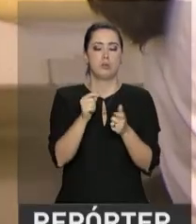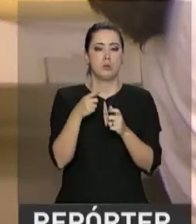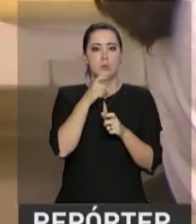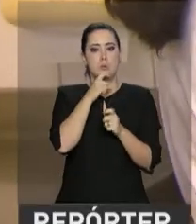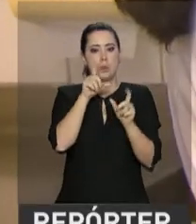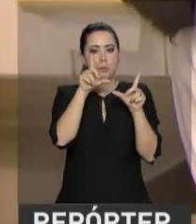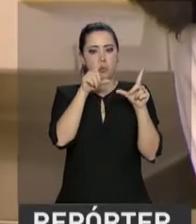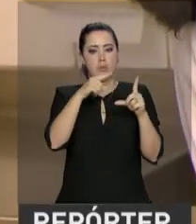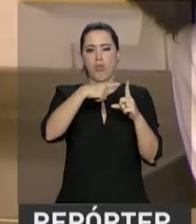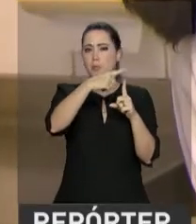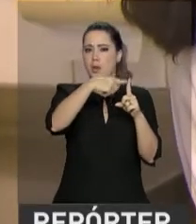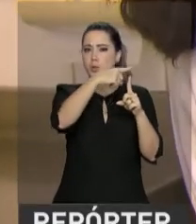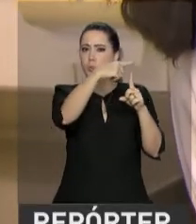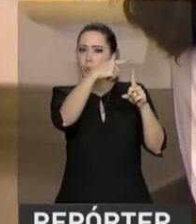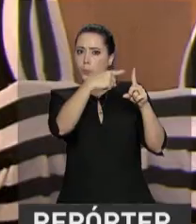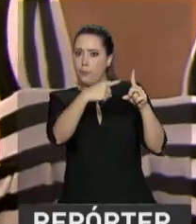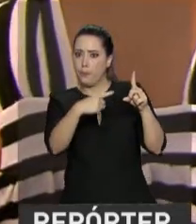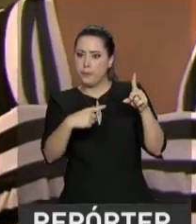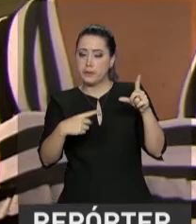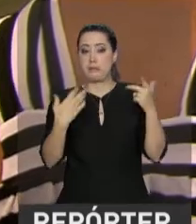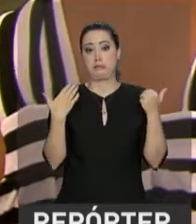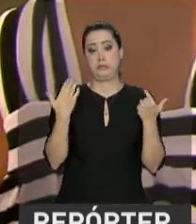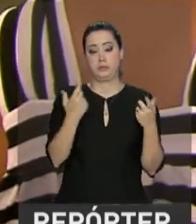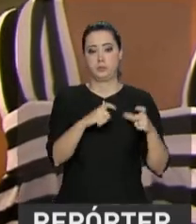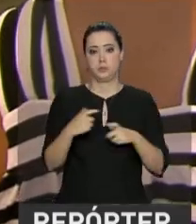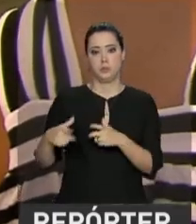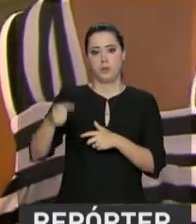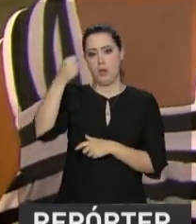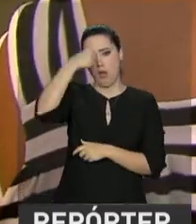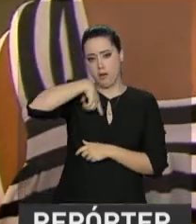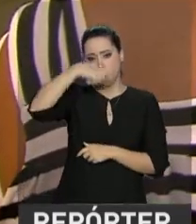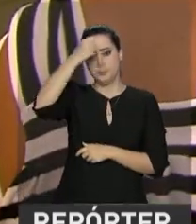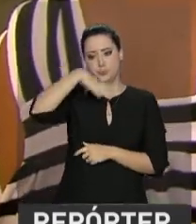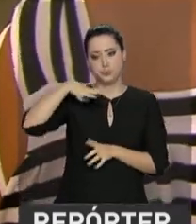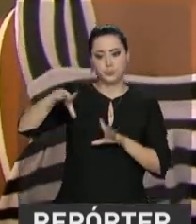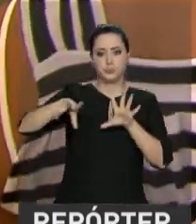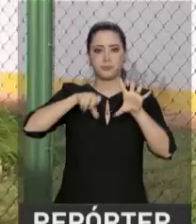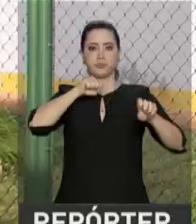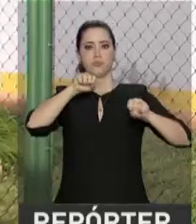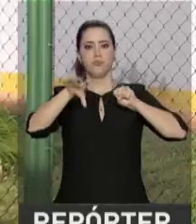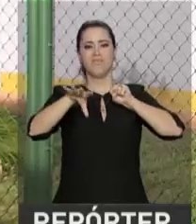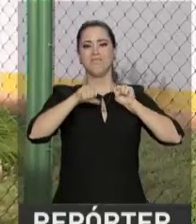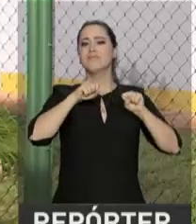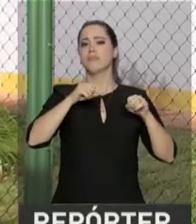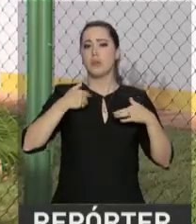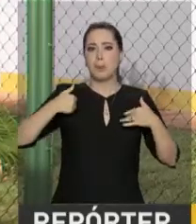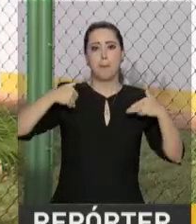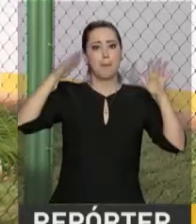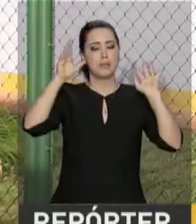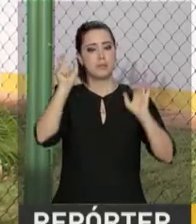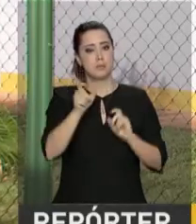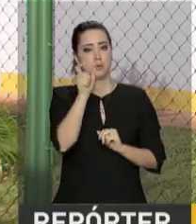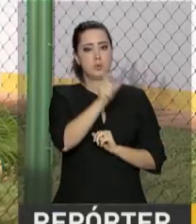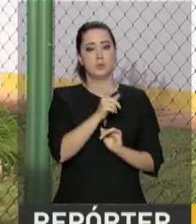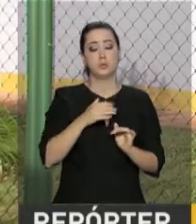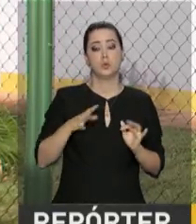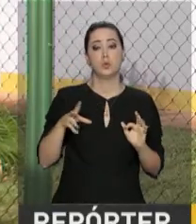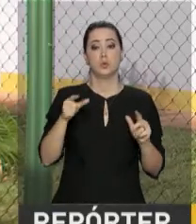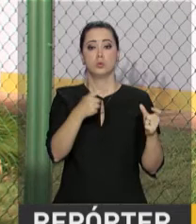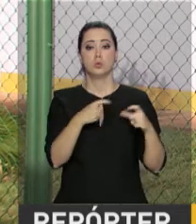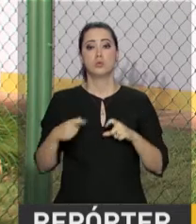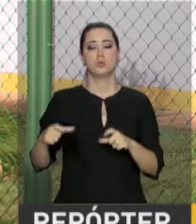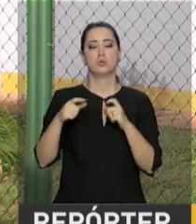cai em várias regiões do país ea transmissão do vírus aumenta todos os postos de vacinação do país